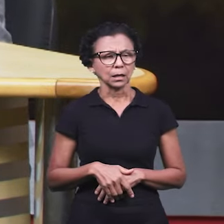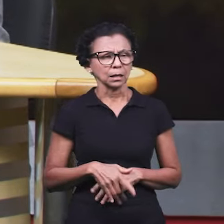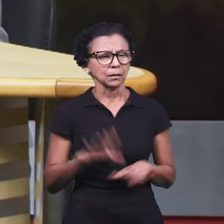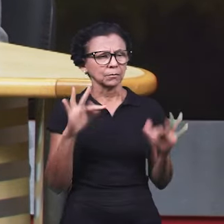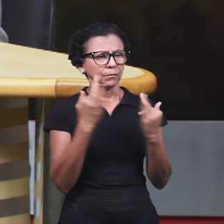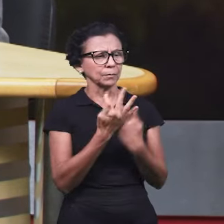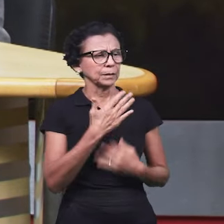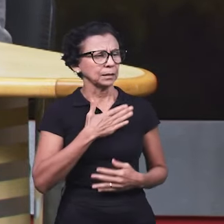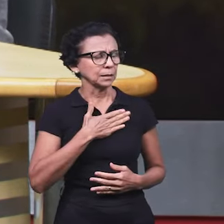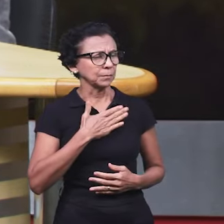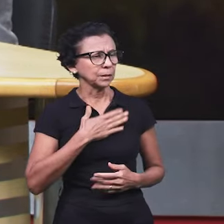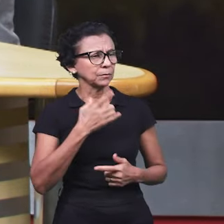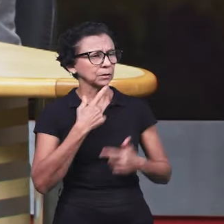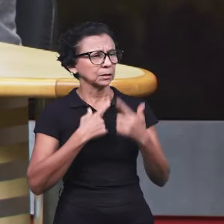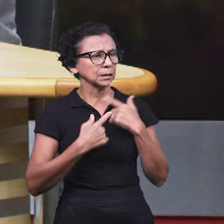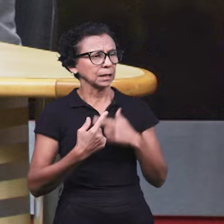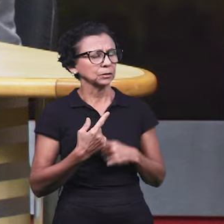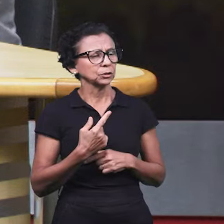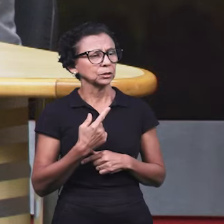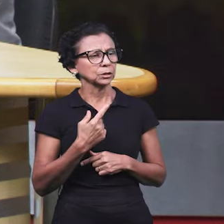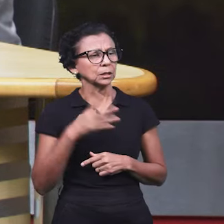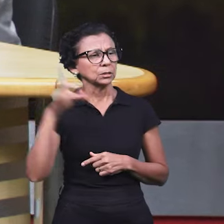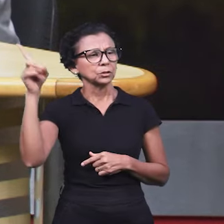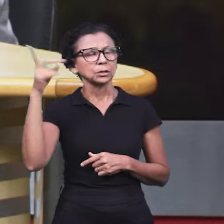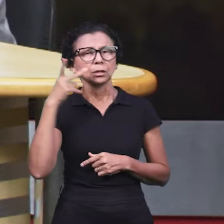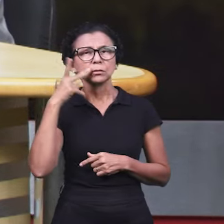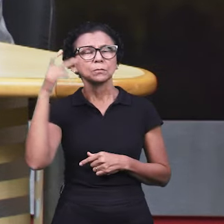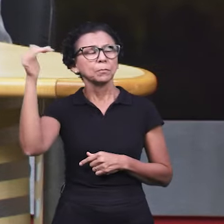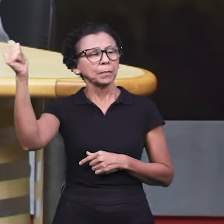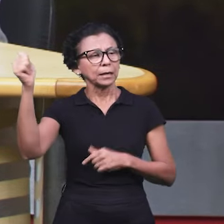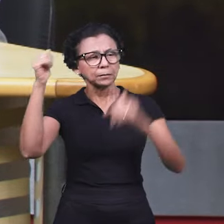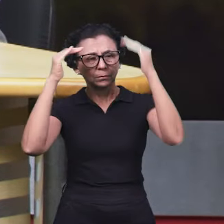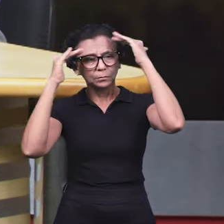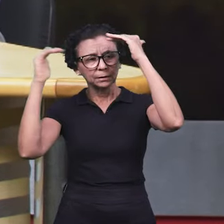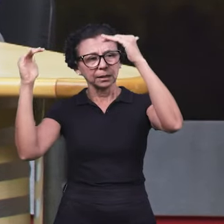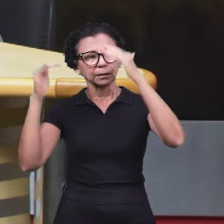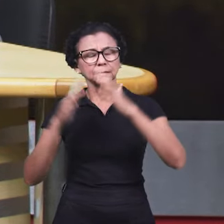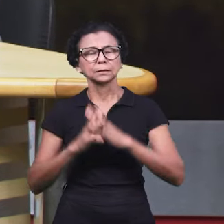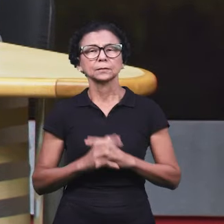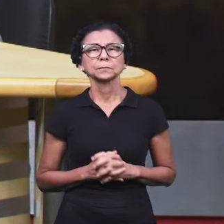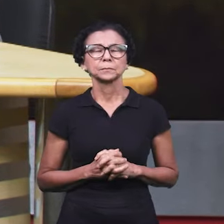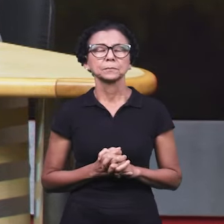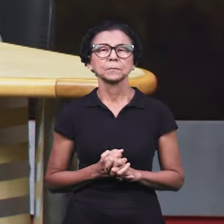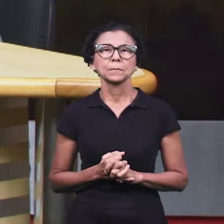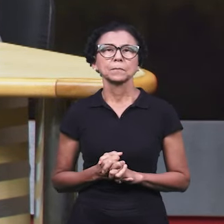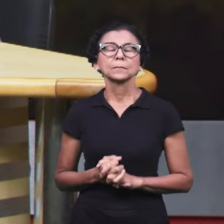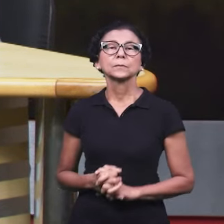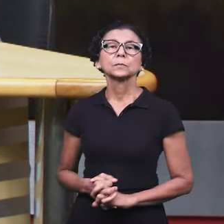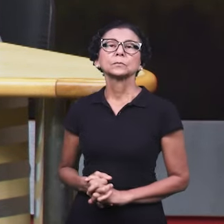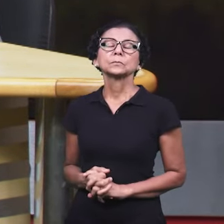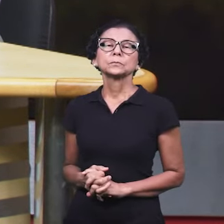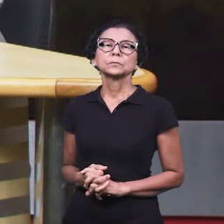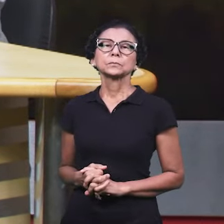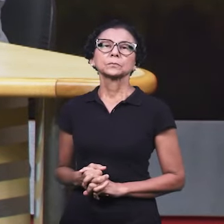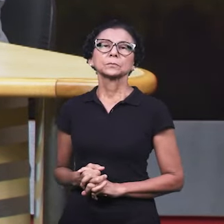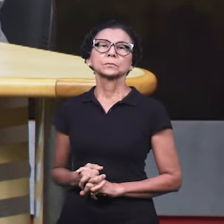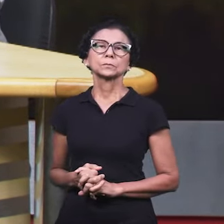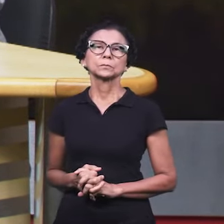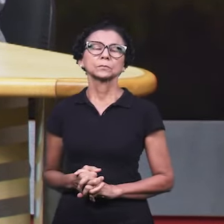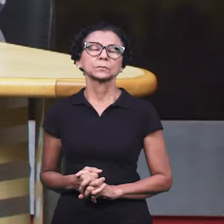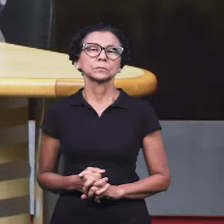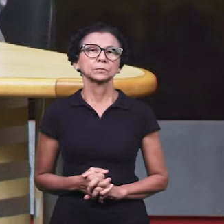para a realidade eh da famí nos irmãos que estão participando conosco desse programa